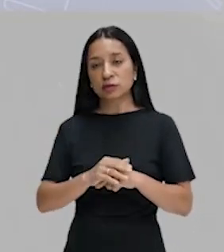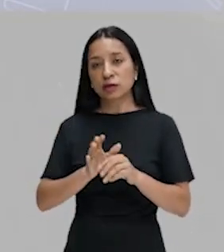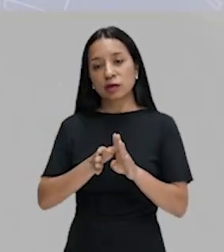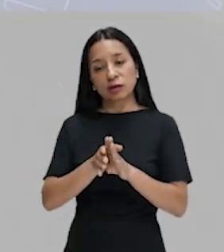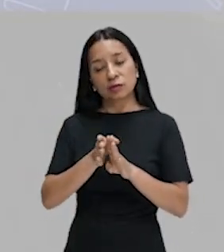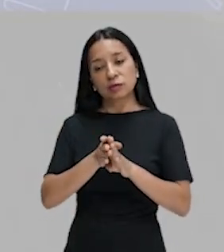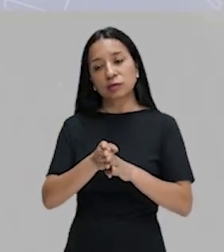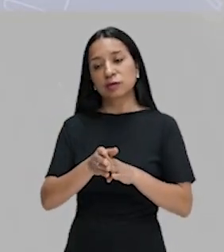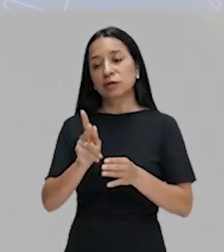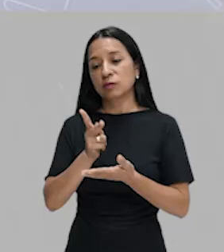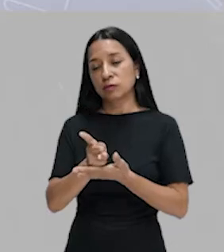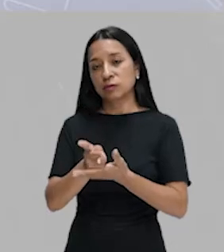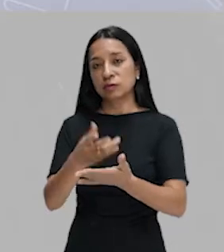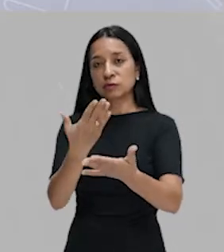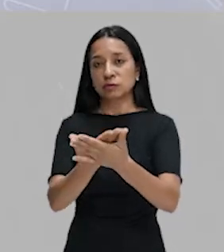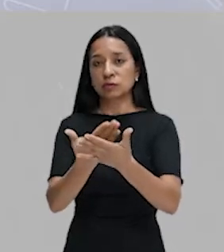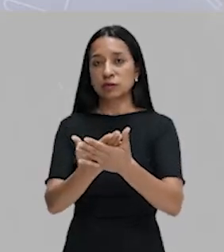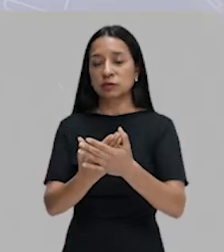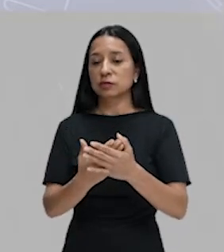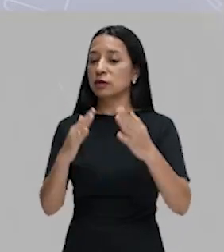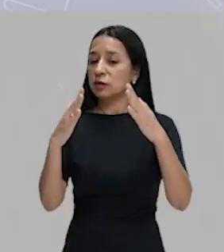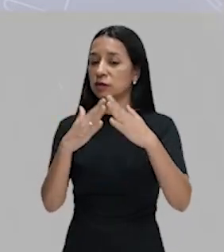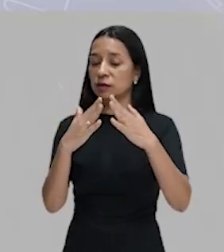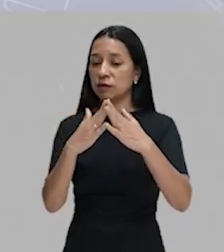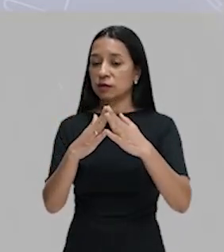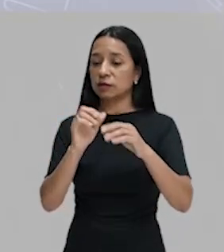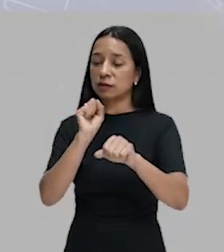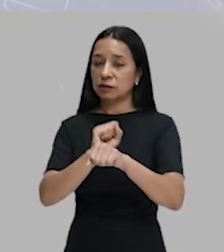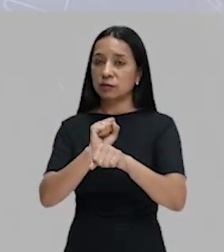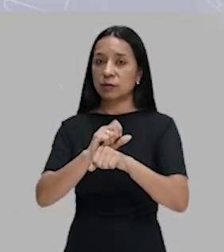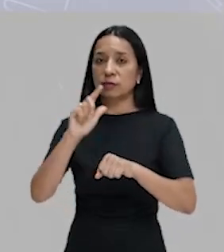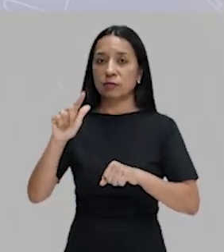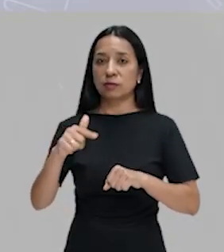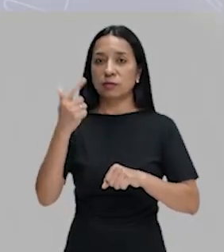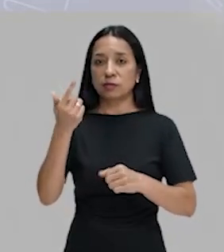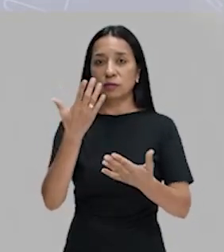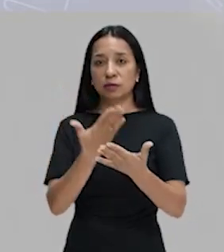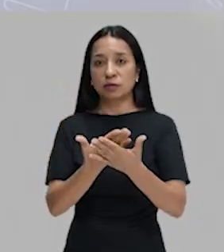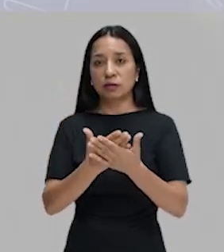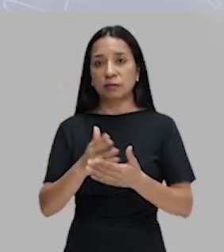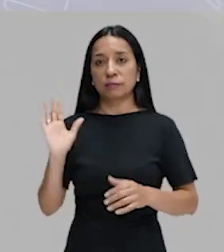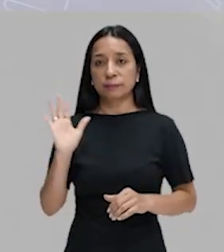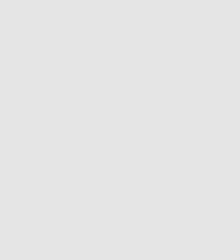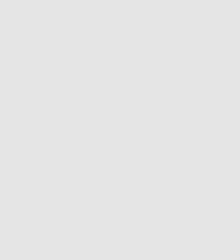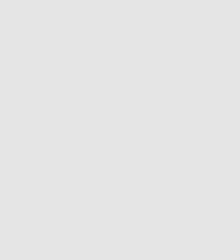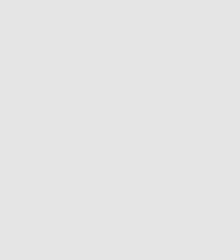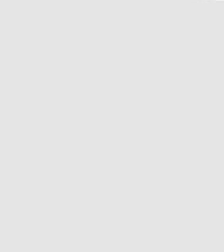vocês continuarem estudando em casa e aguardo vocês na próxima aula. Até mais. Tchau, tchau.